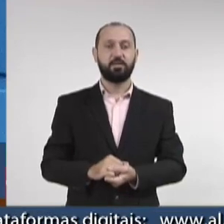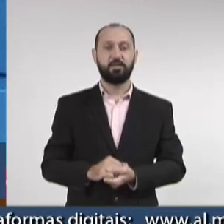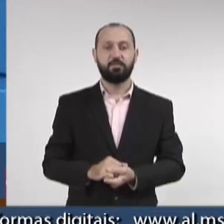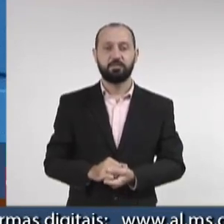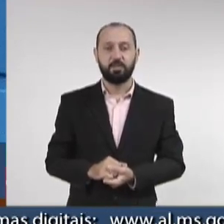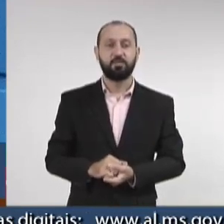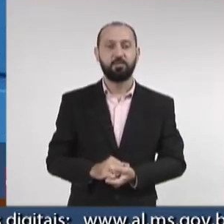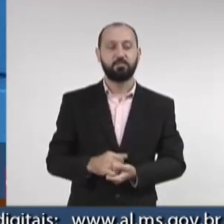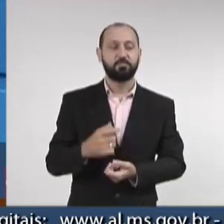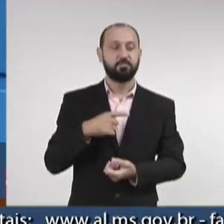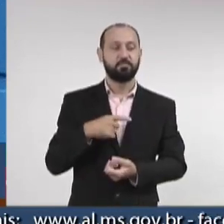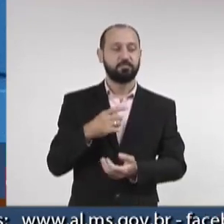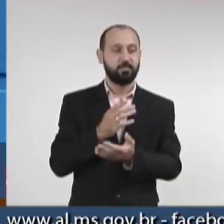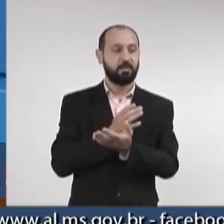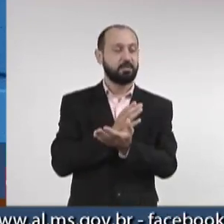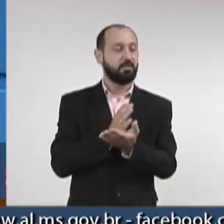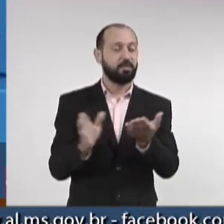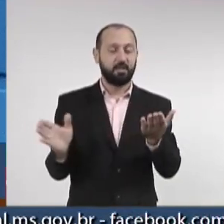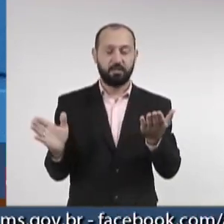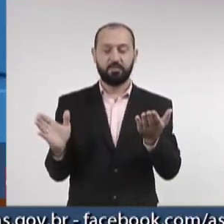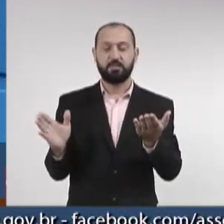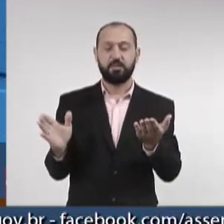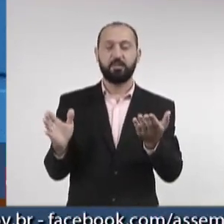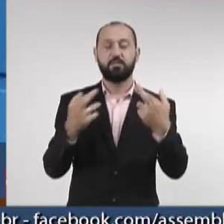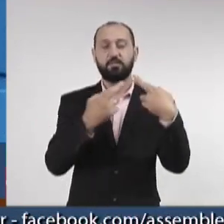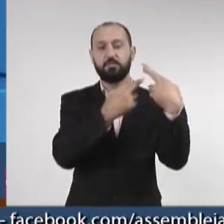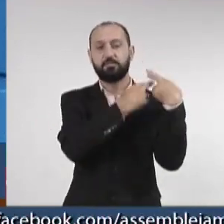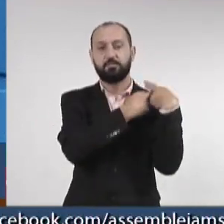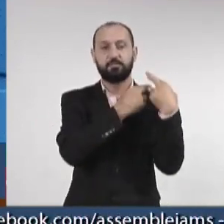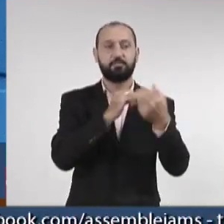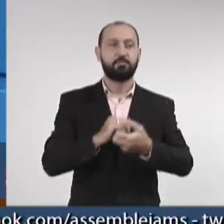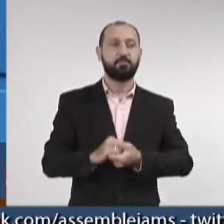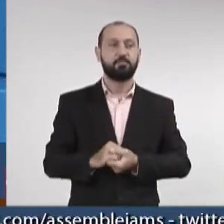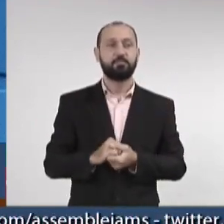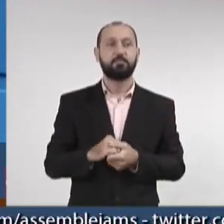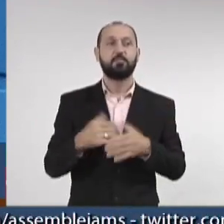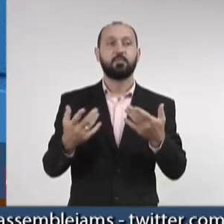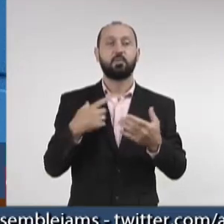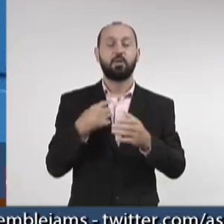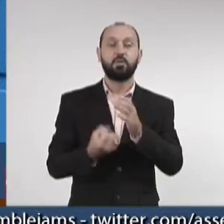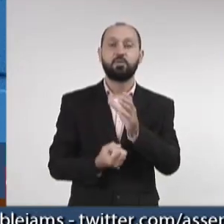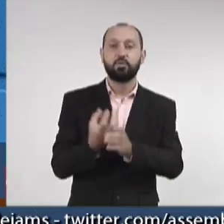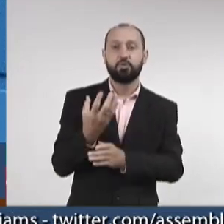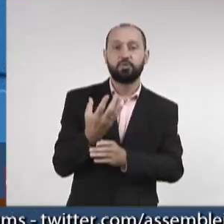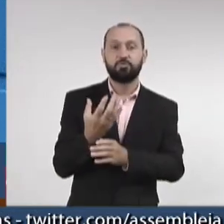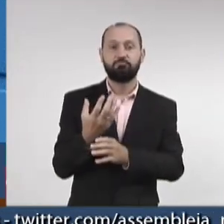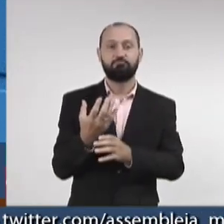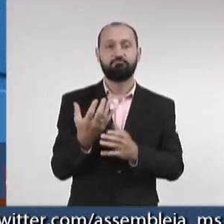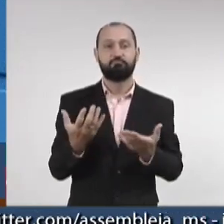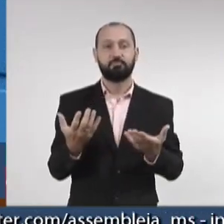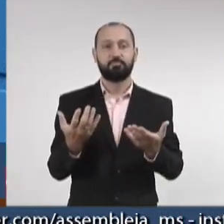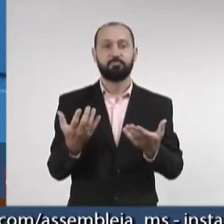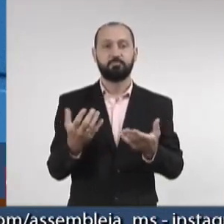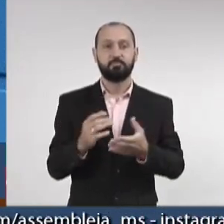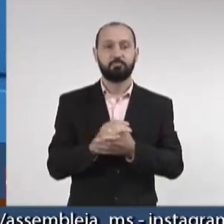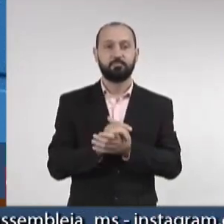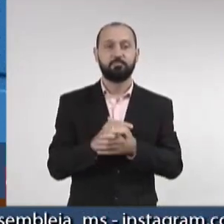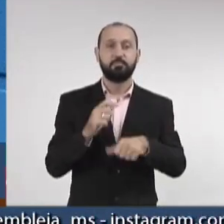possa estar fugindo das atribuições pelas quais ela foi criada